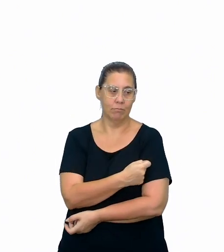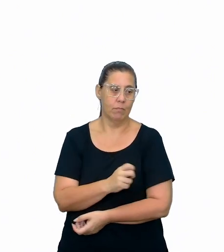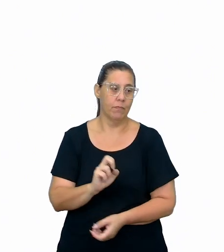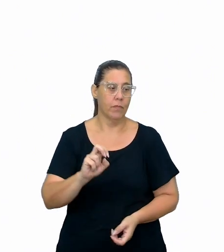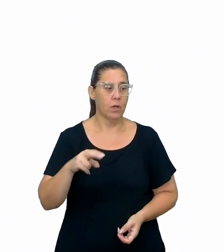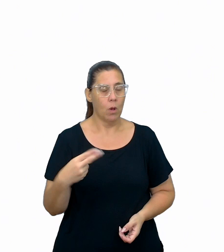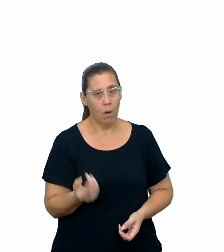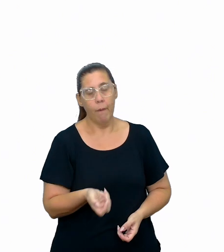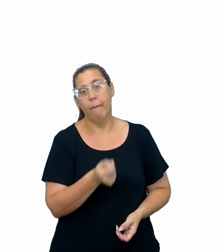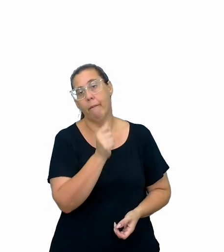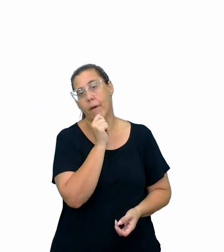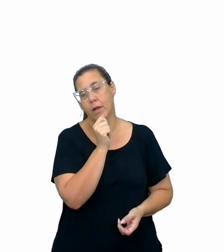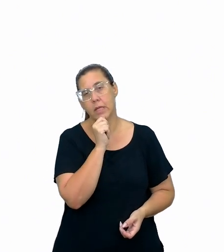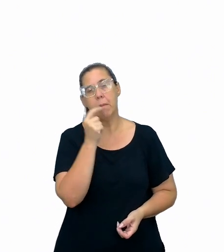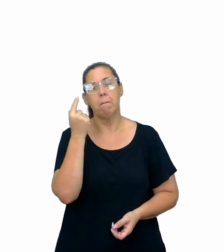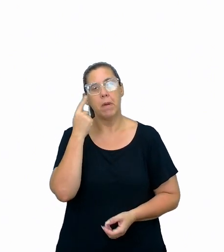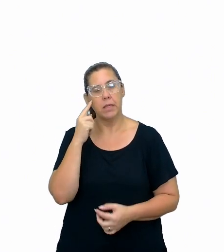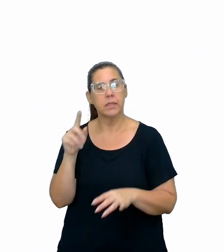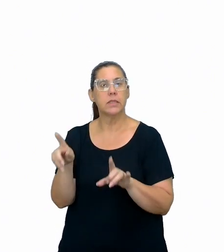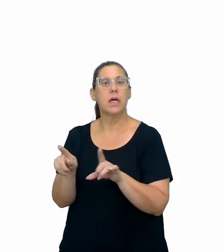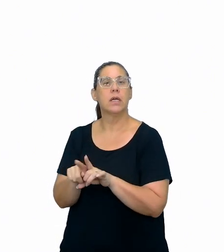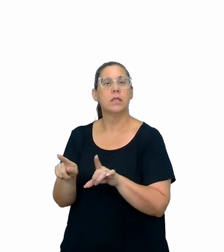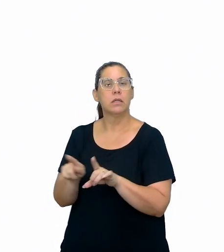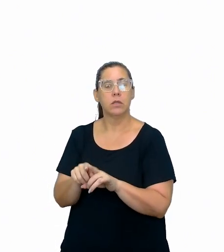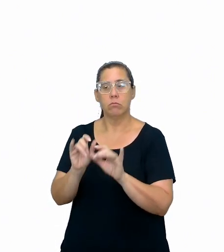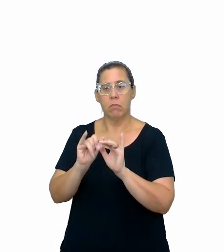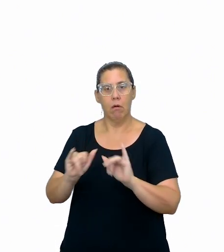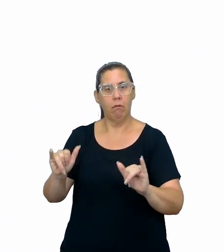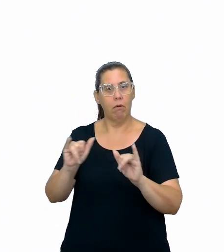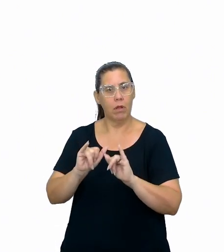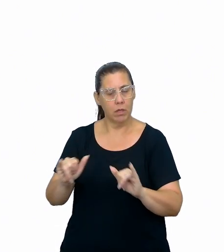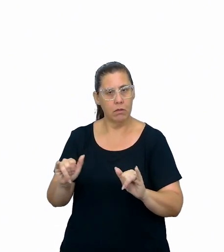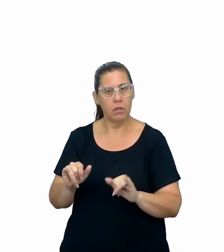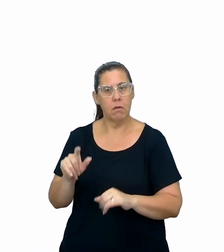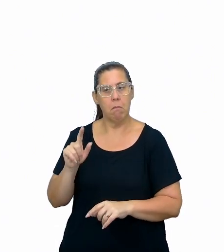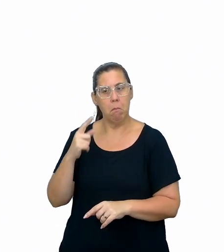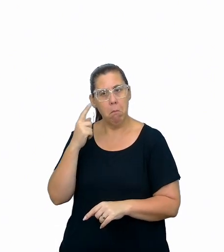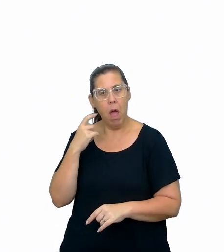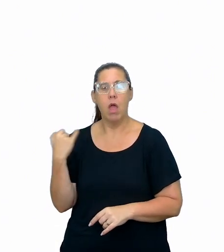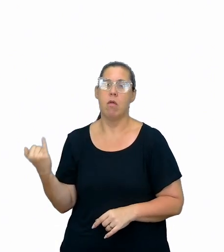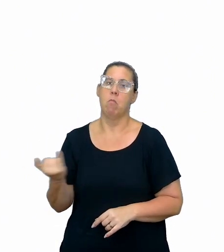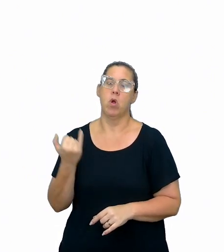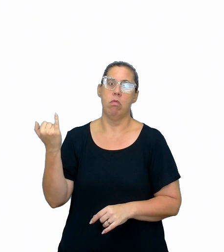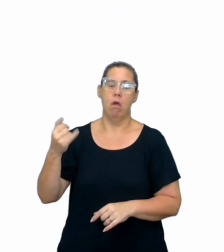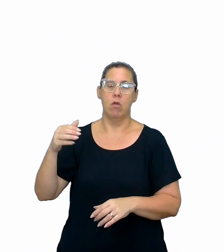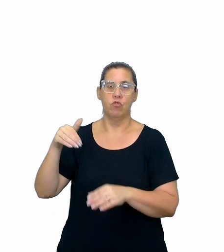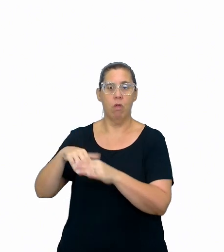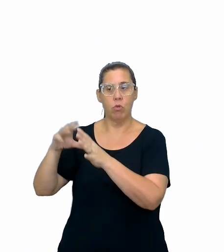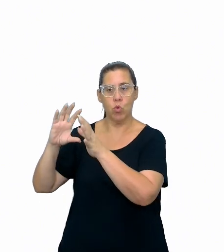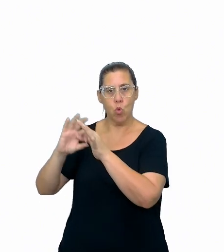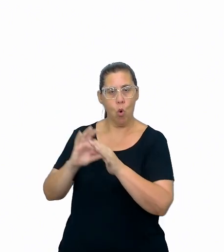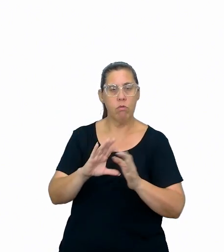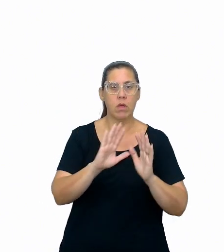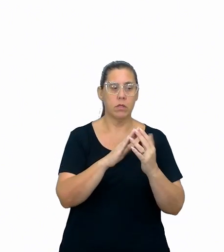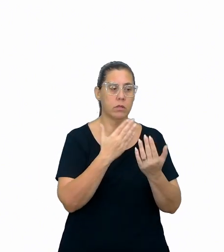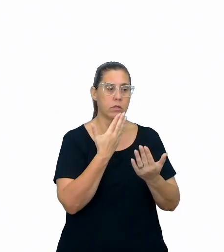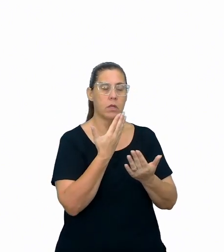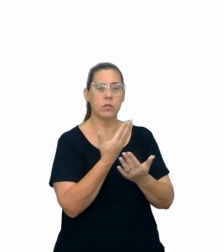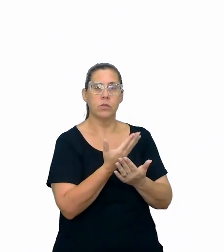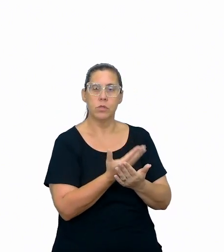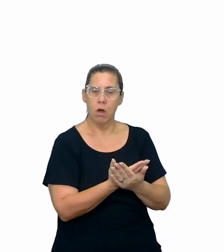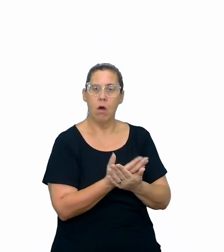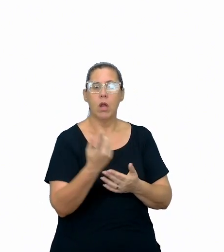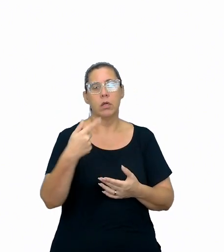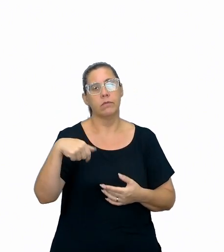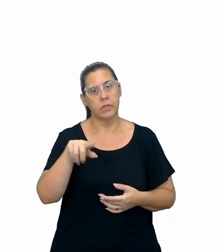ou ainda, tá, pensar aí em uma campanha que considerem importante no contexto da escola em